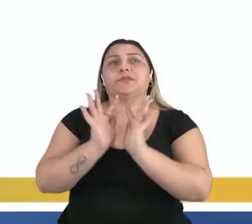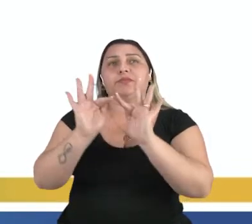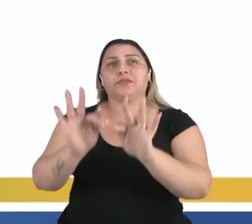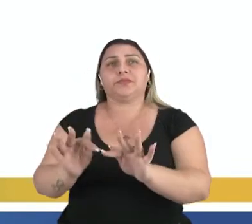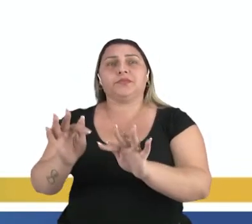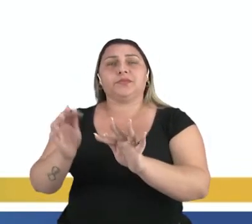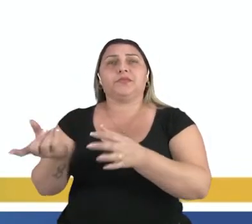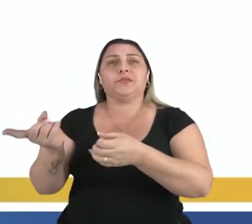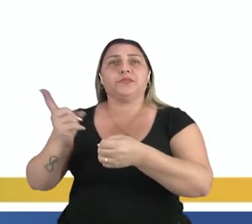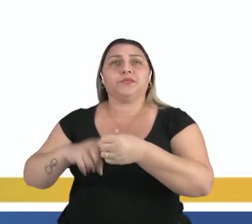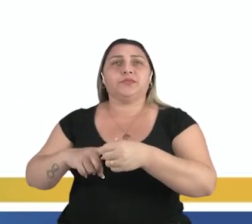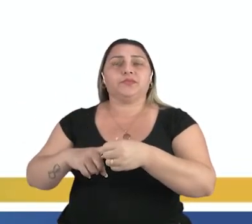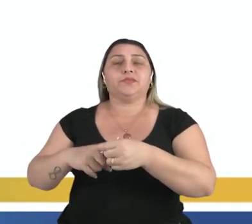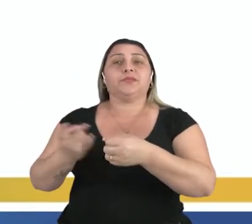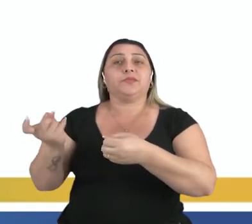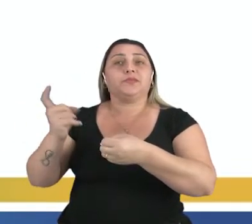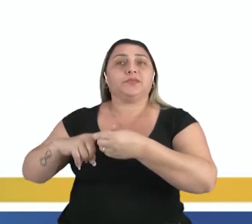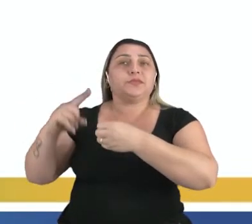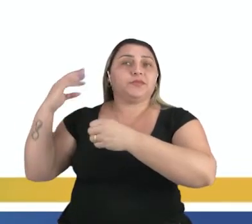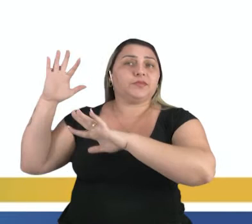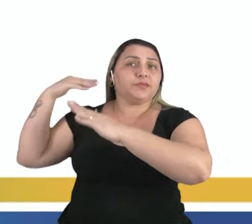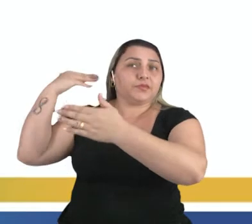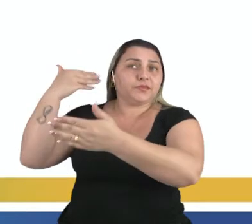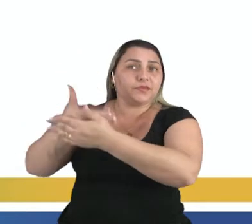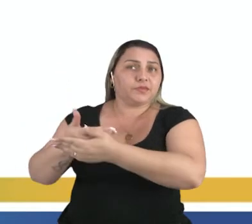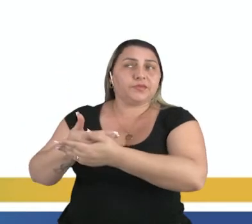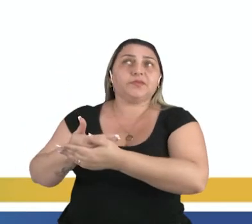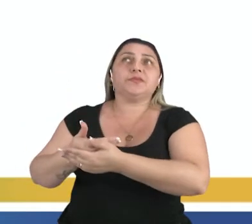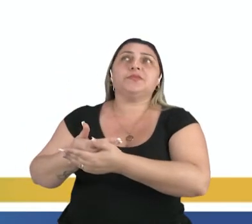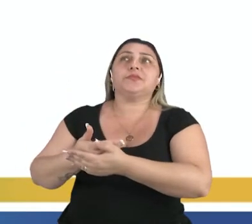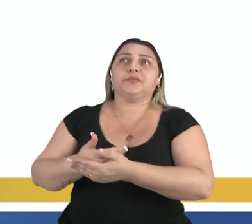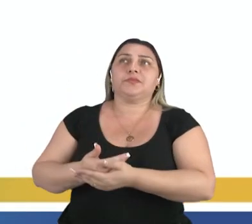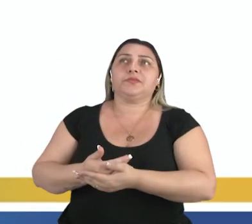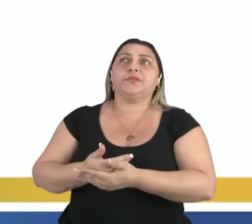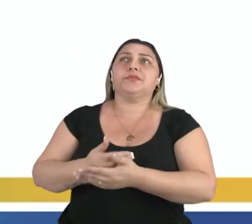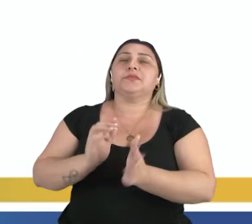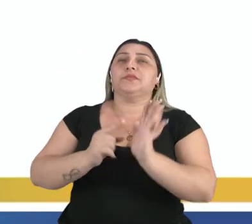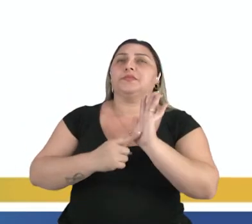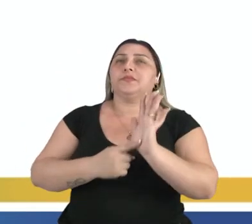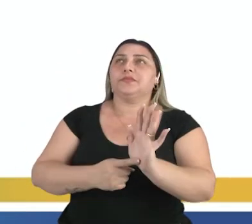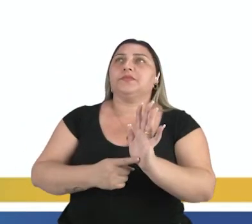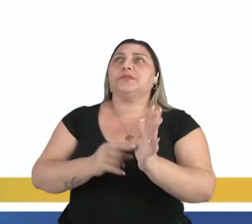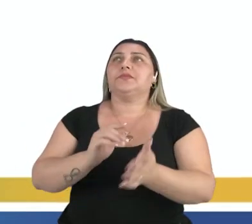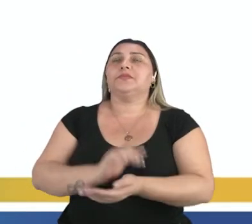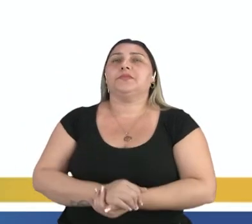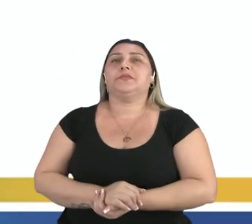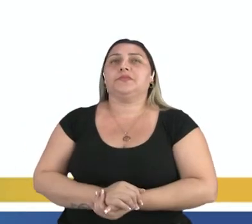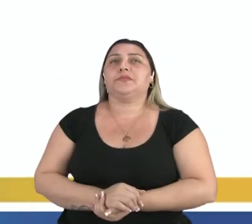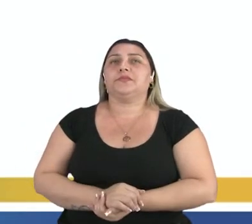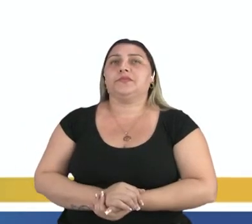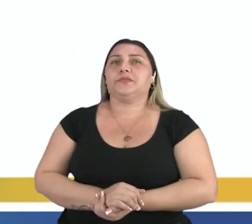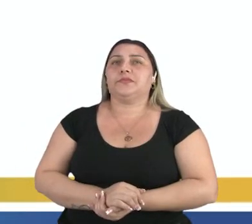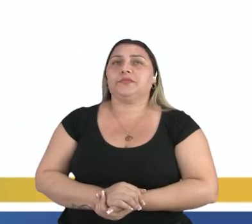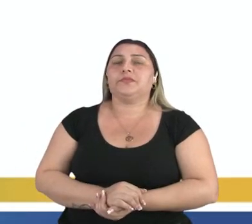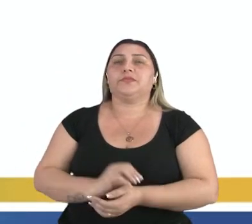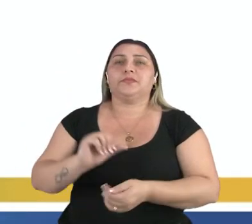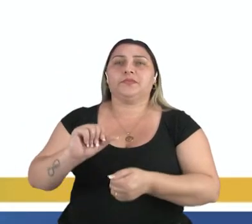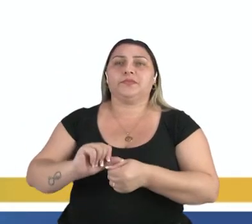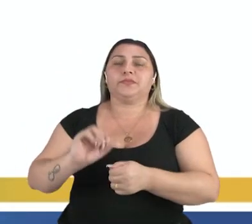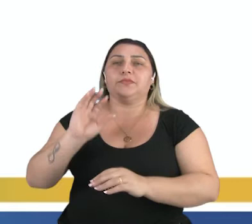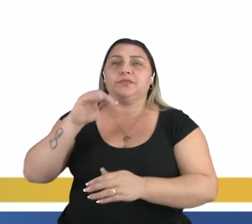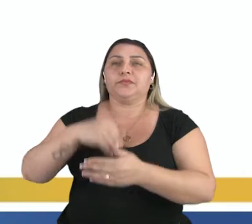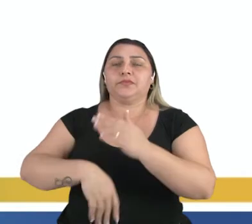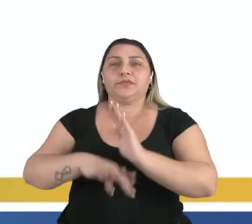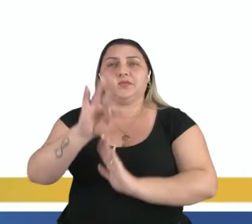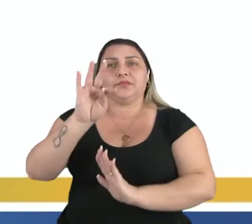né, retomando e reafirmando as questões apresentadas. Então, é tudo isso que ele constrói dentro